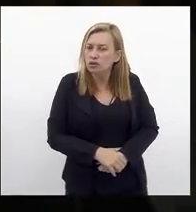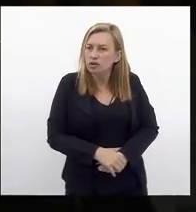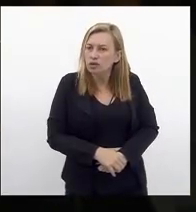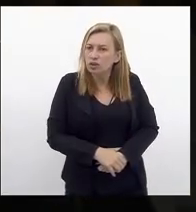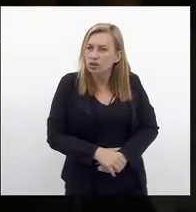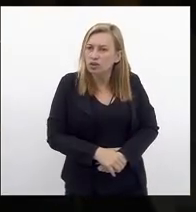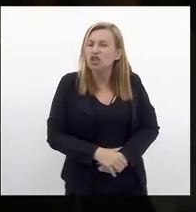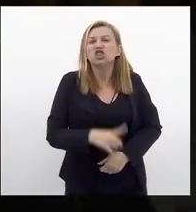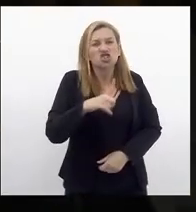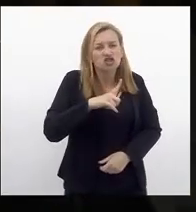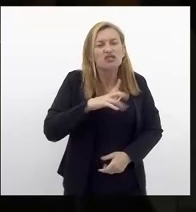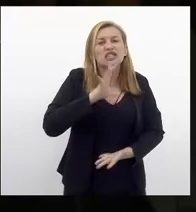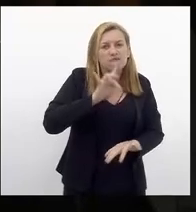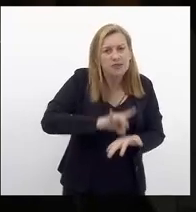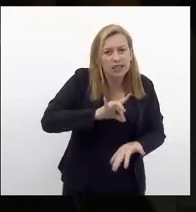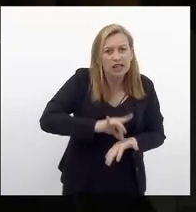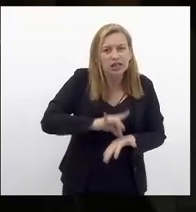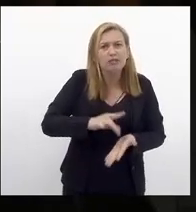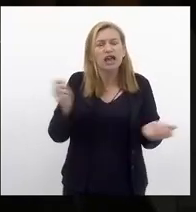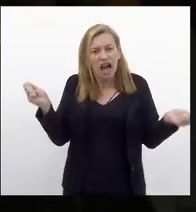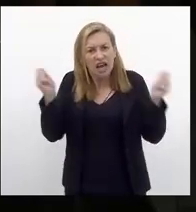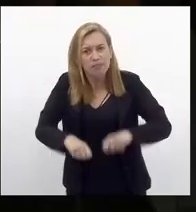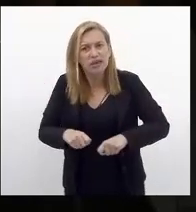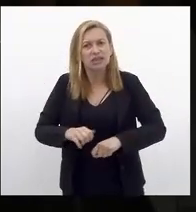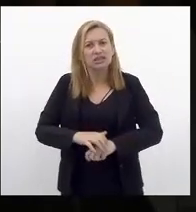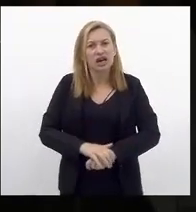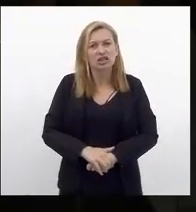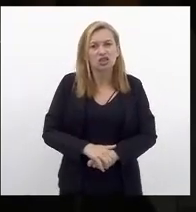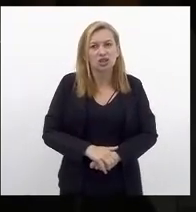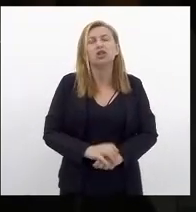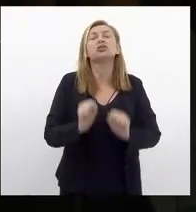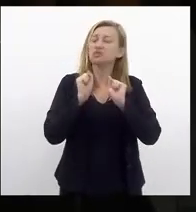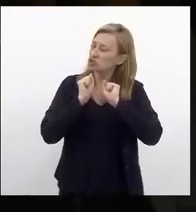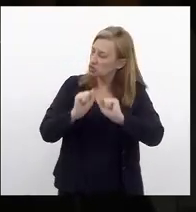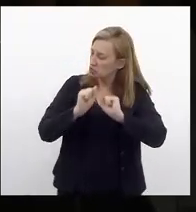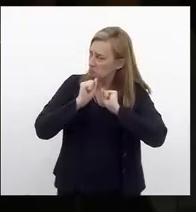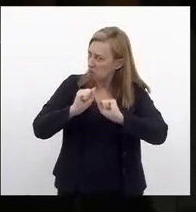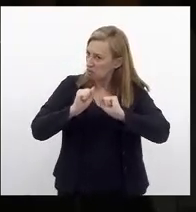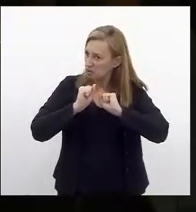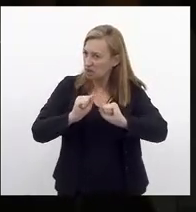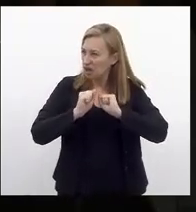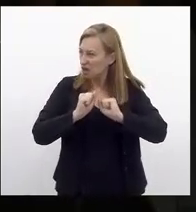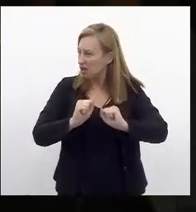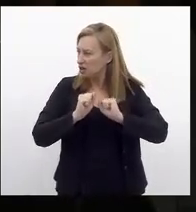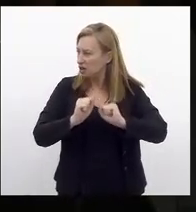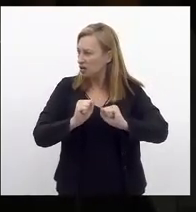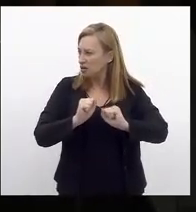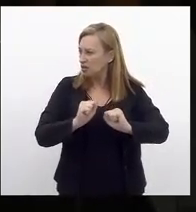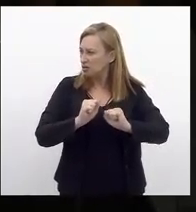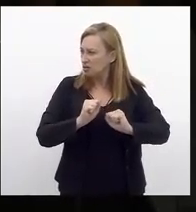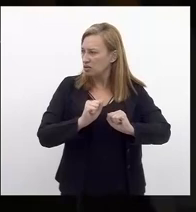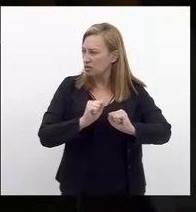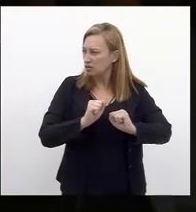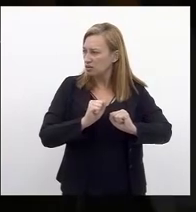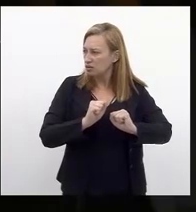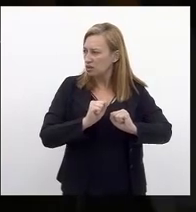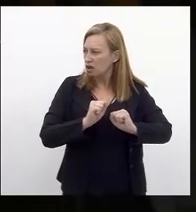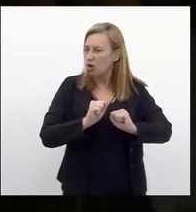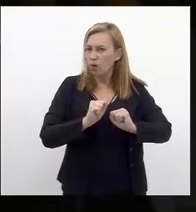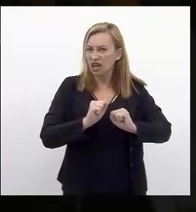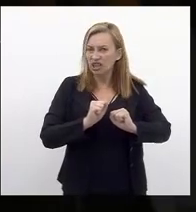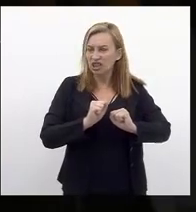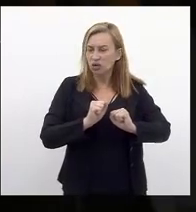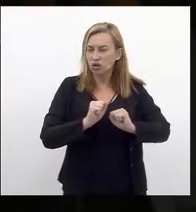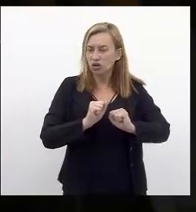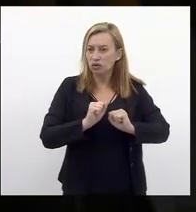e se tivesse realmente a capacidade de poder dos unir fazer uma